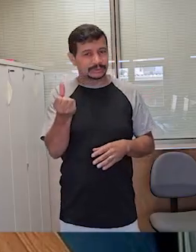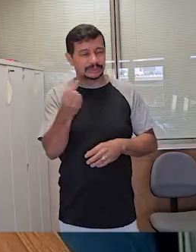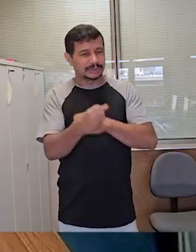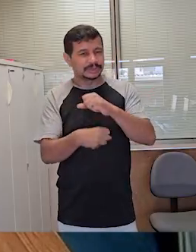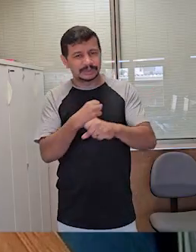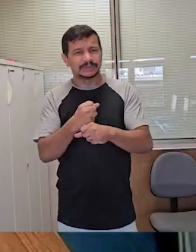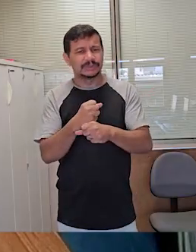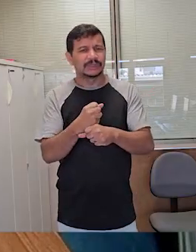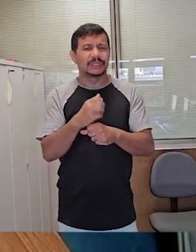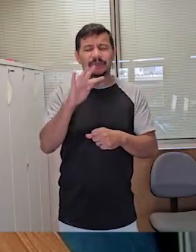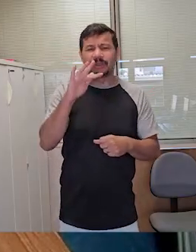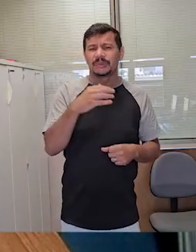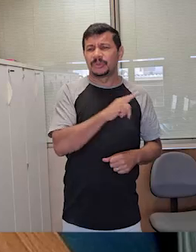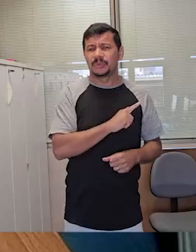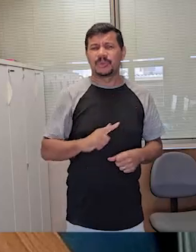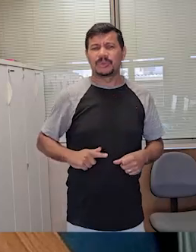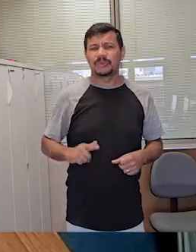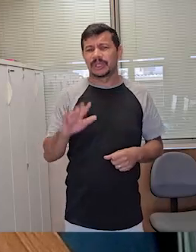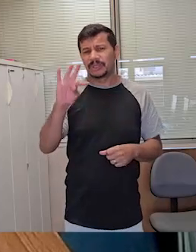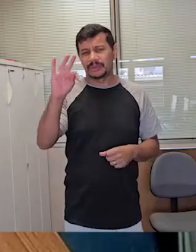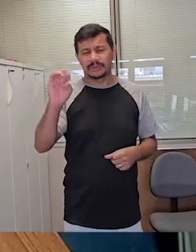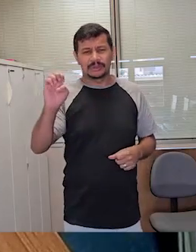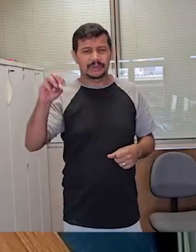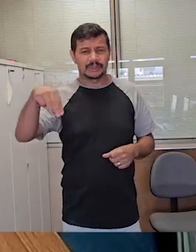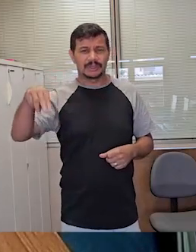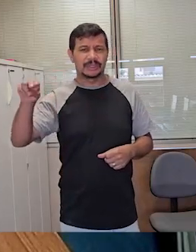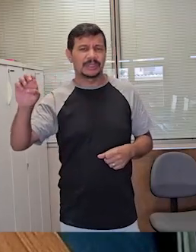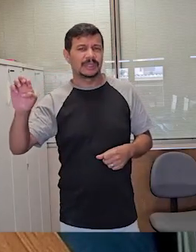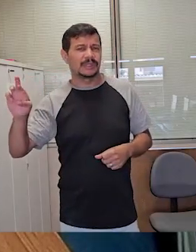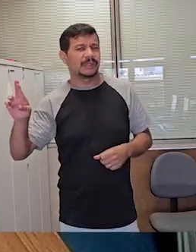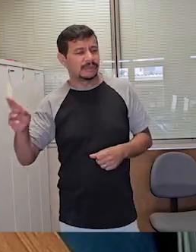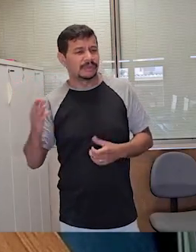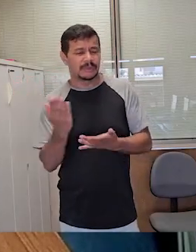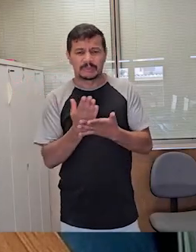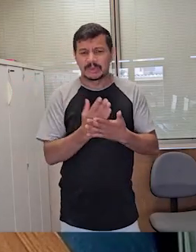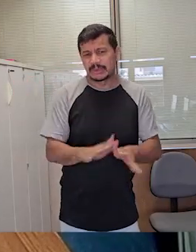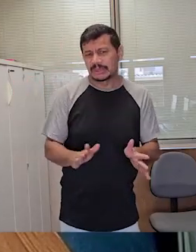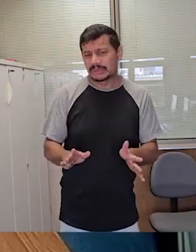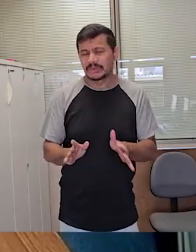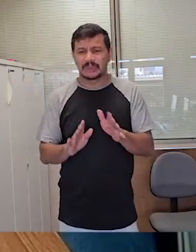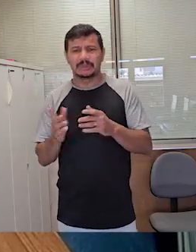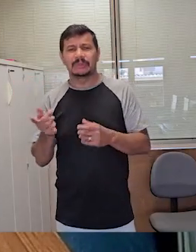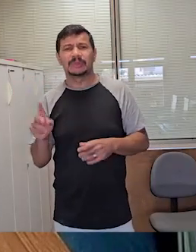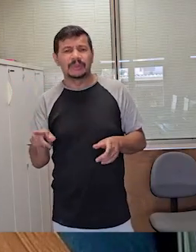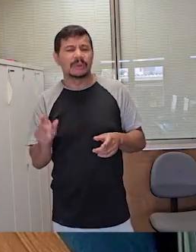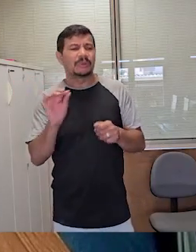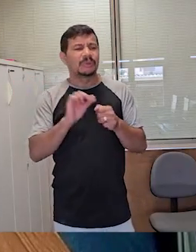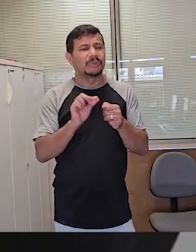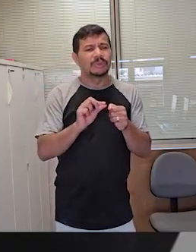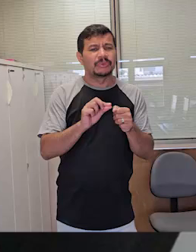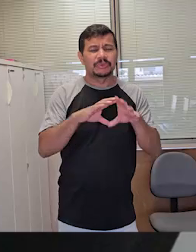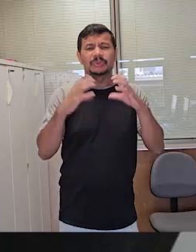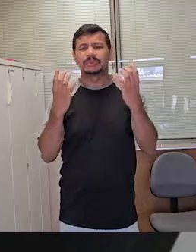né? Do Temer para cá, os conselhos foram extintos, as conferências foram extintas, não foram realizadas as conferências,